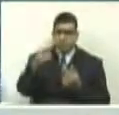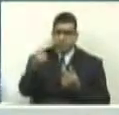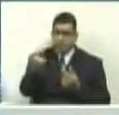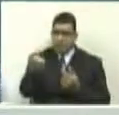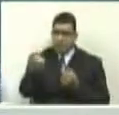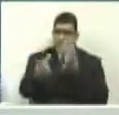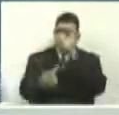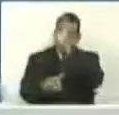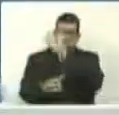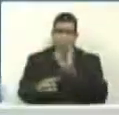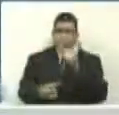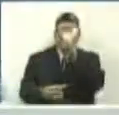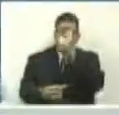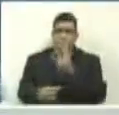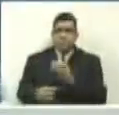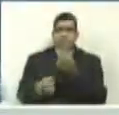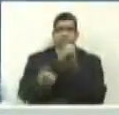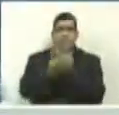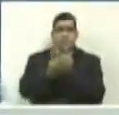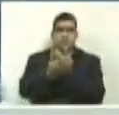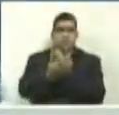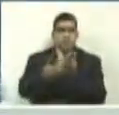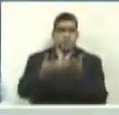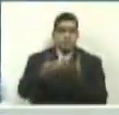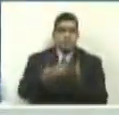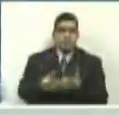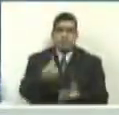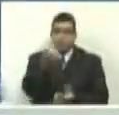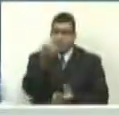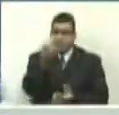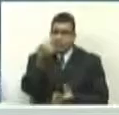18,6%, ao preço de